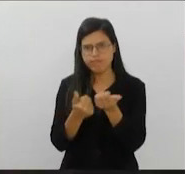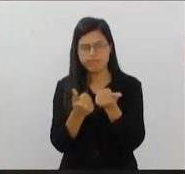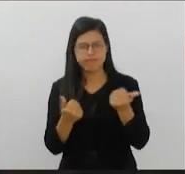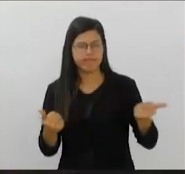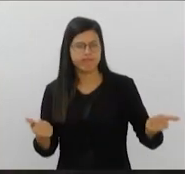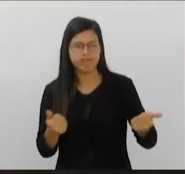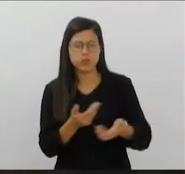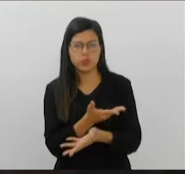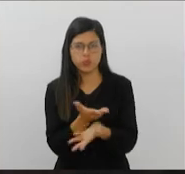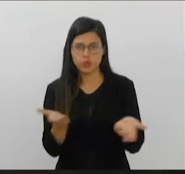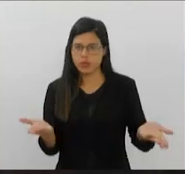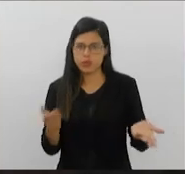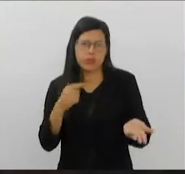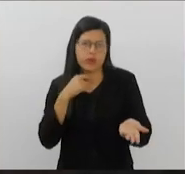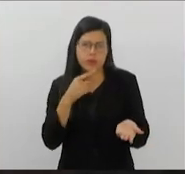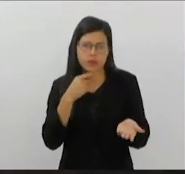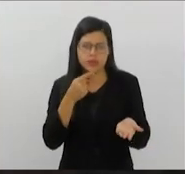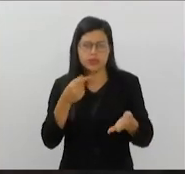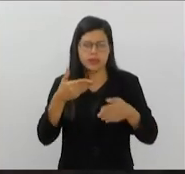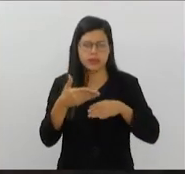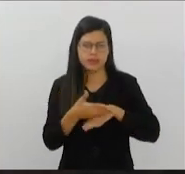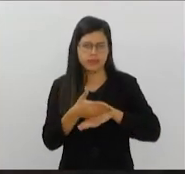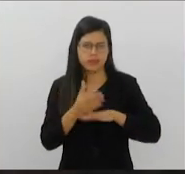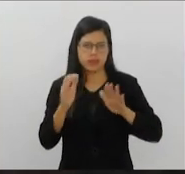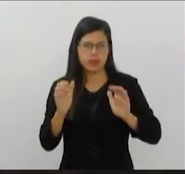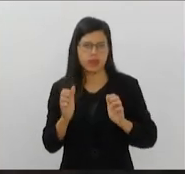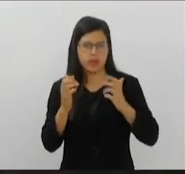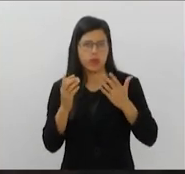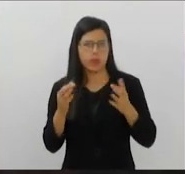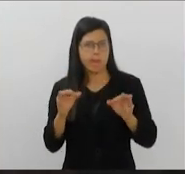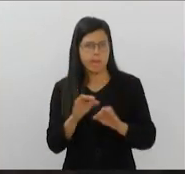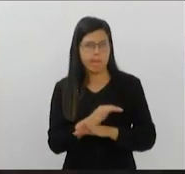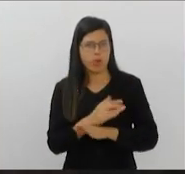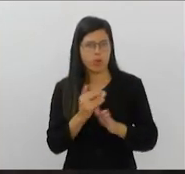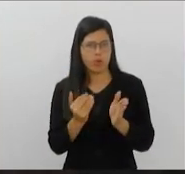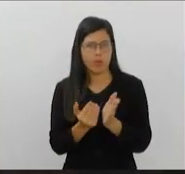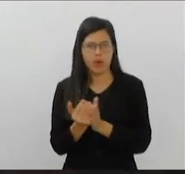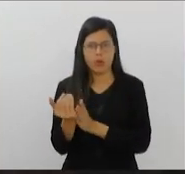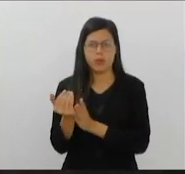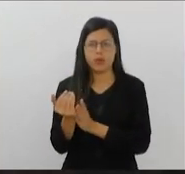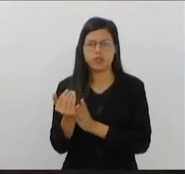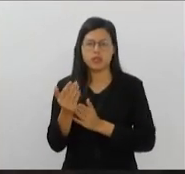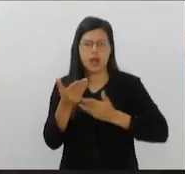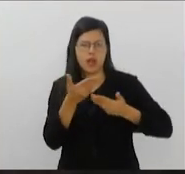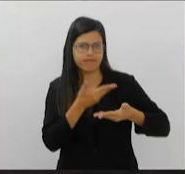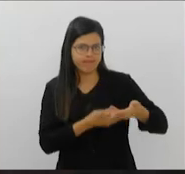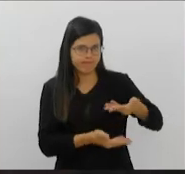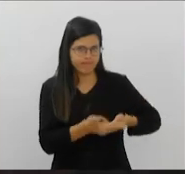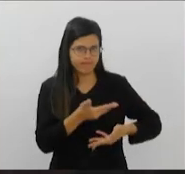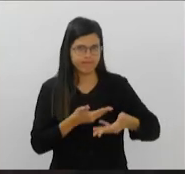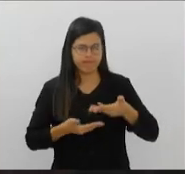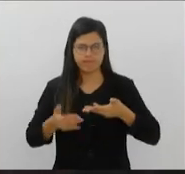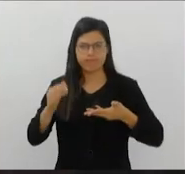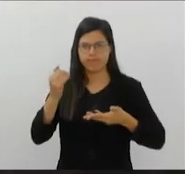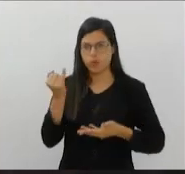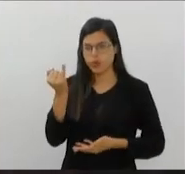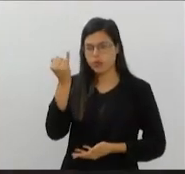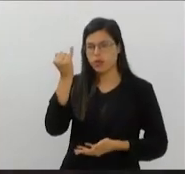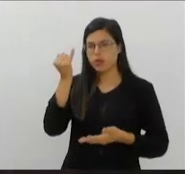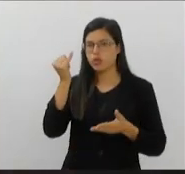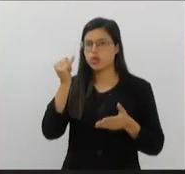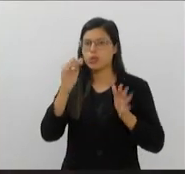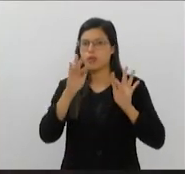não estaríamos aqui hoje, prontos para iniciar este diálogo crucial. Para